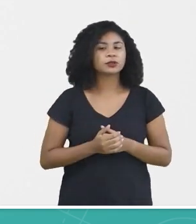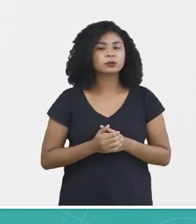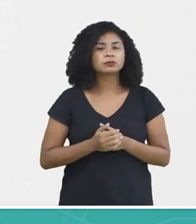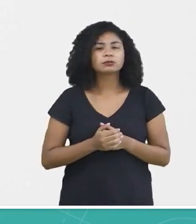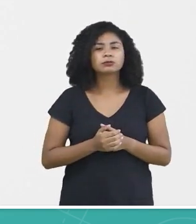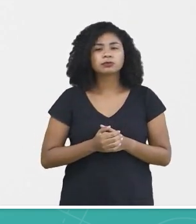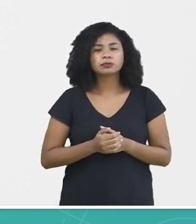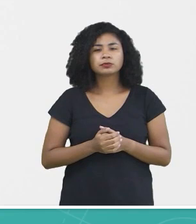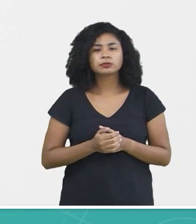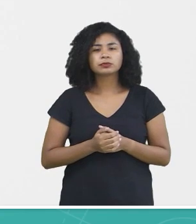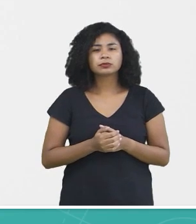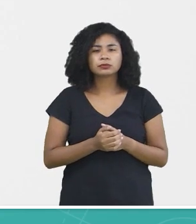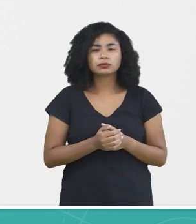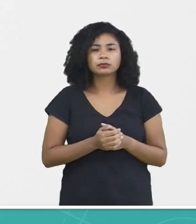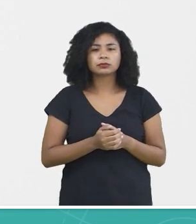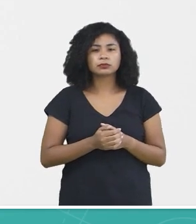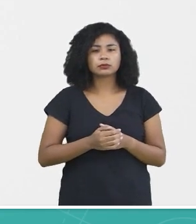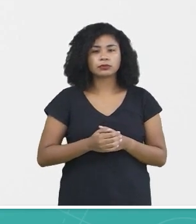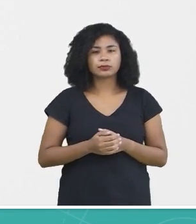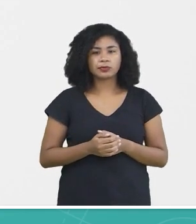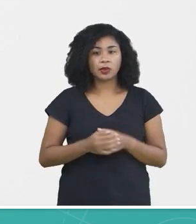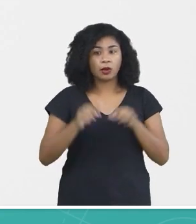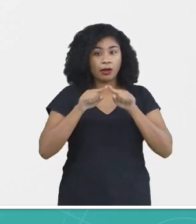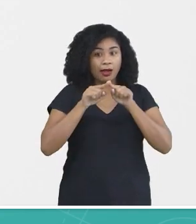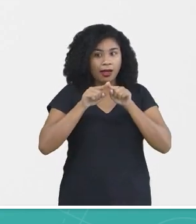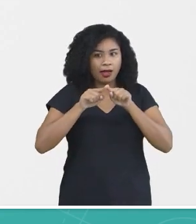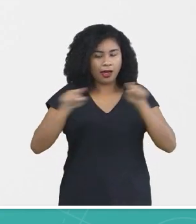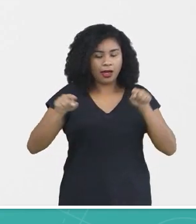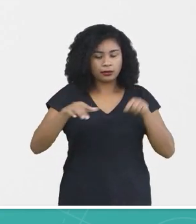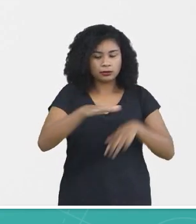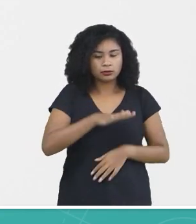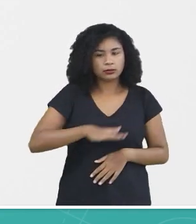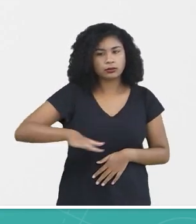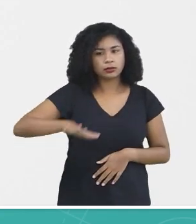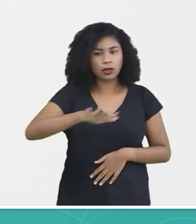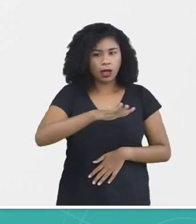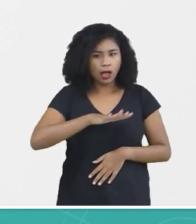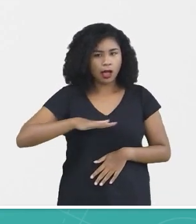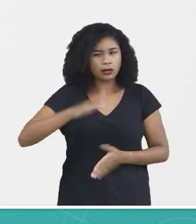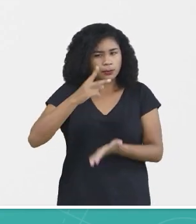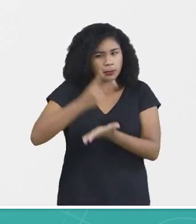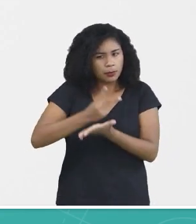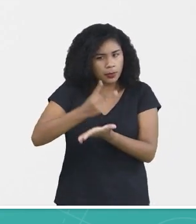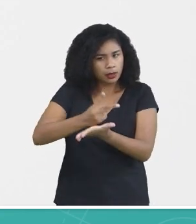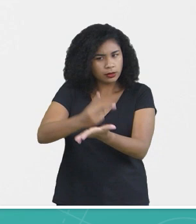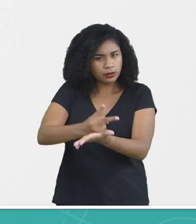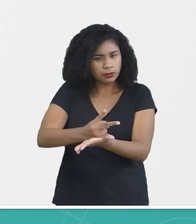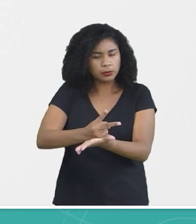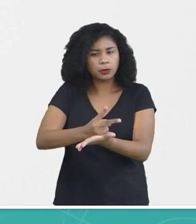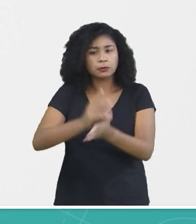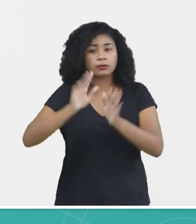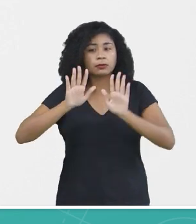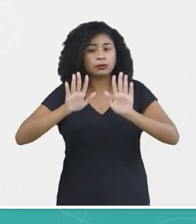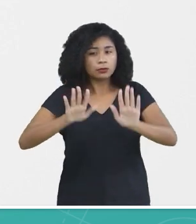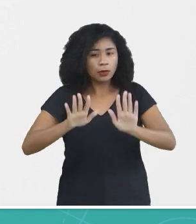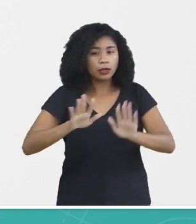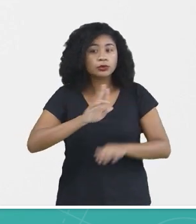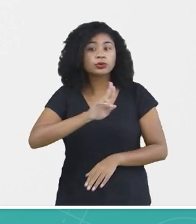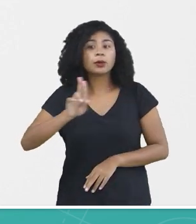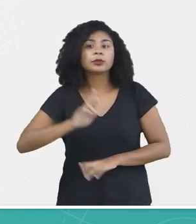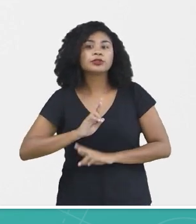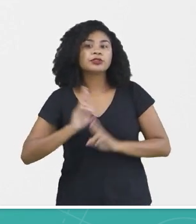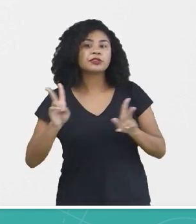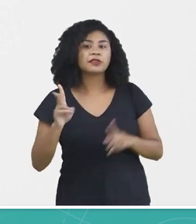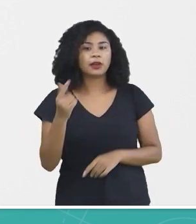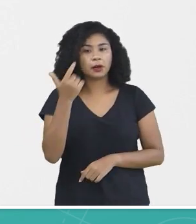que pertencem ao mesmo plano. Observa aí. Ó, a classificação das retas coplanares, ou seja, retas